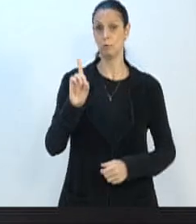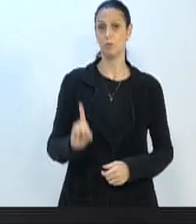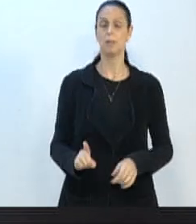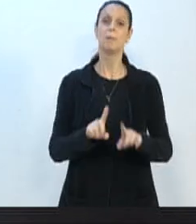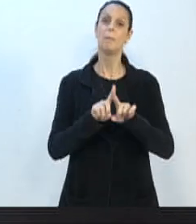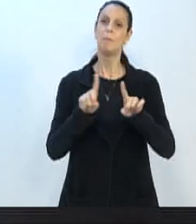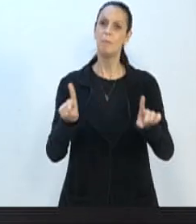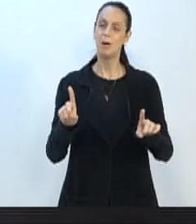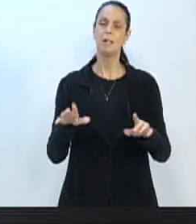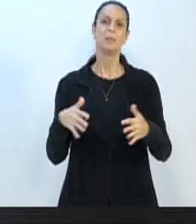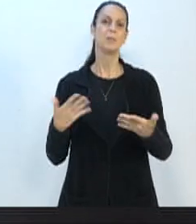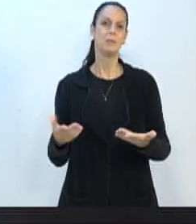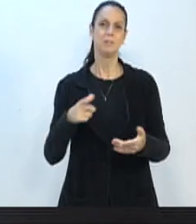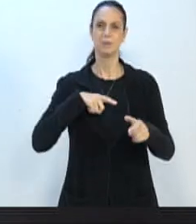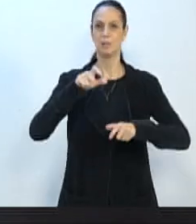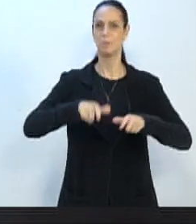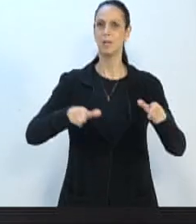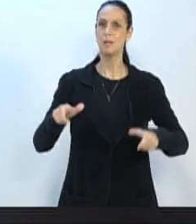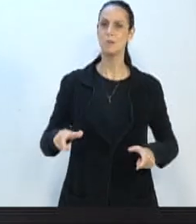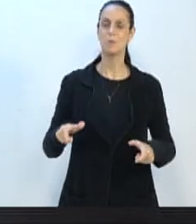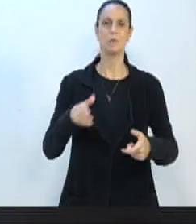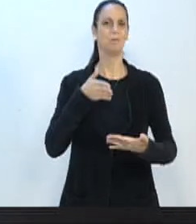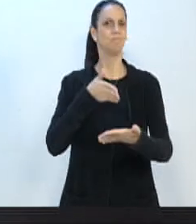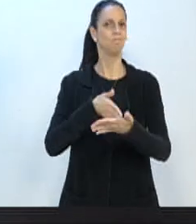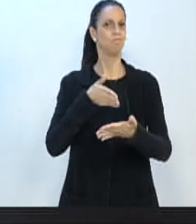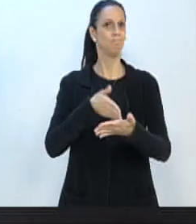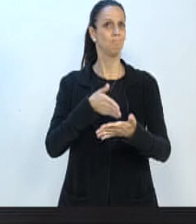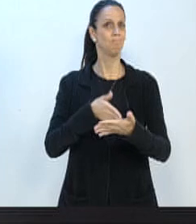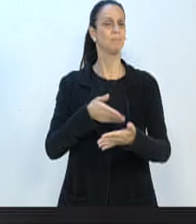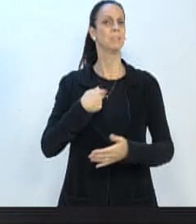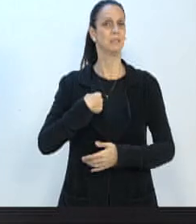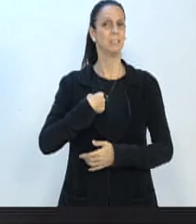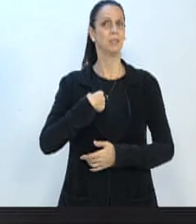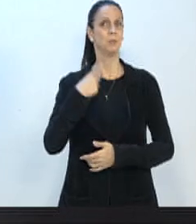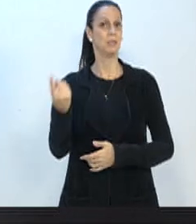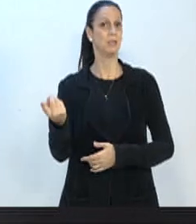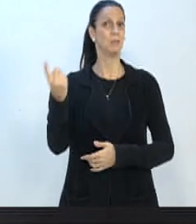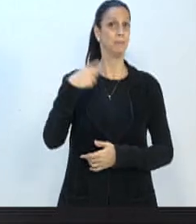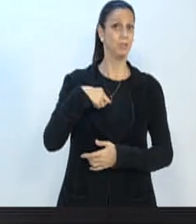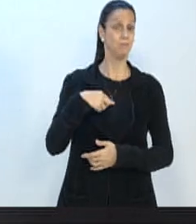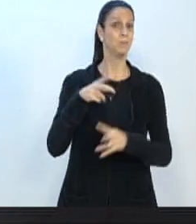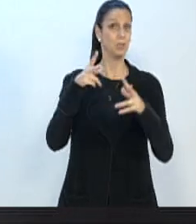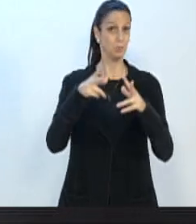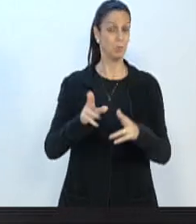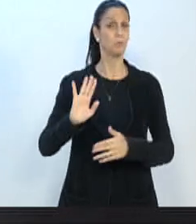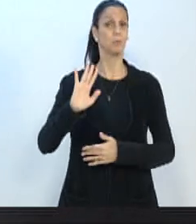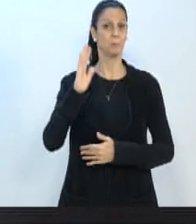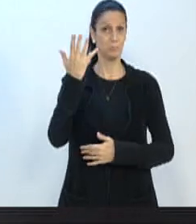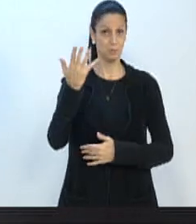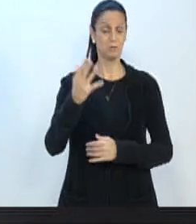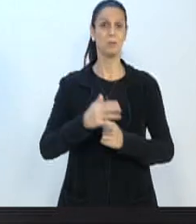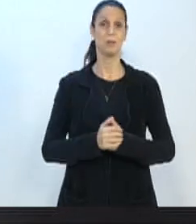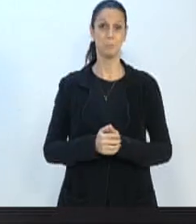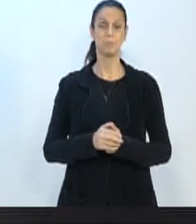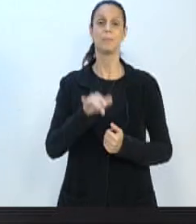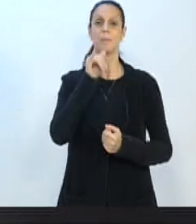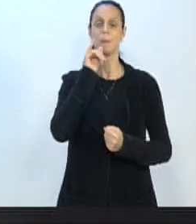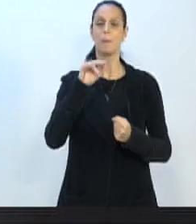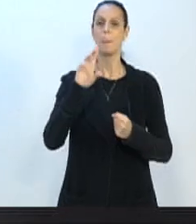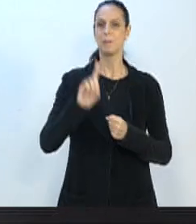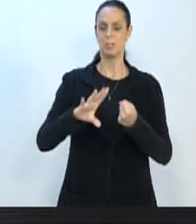tem pessoas que impedem o direito de ir como nós tivemos o direito do para desporto